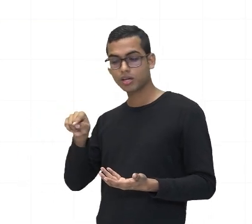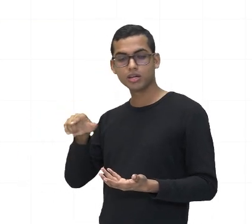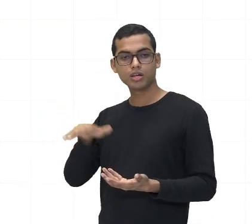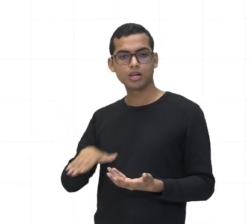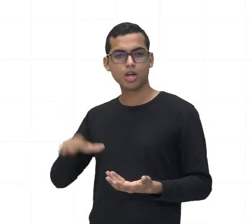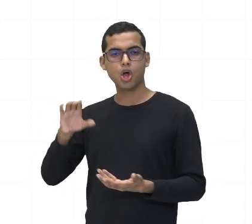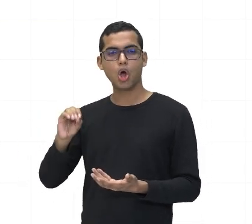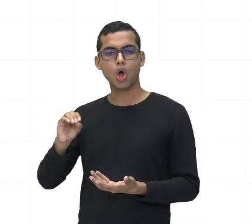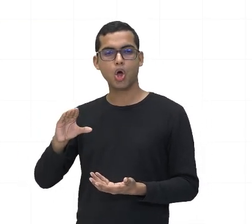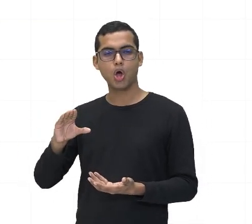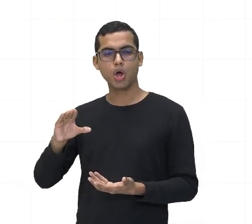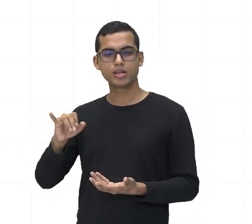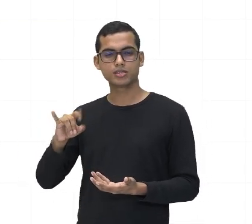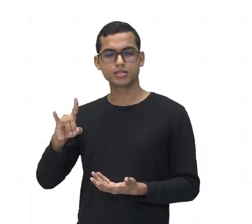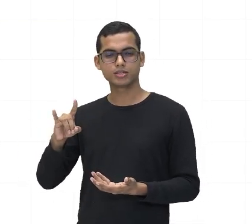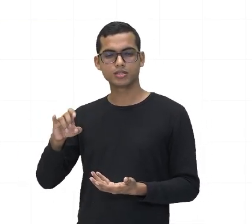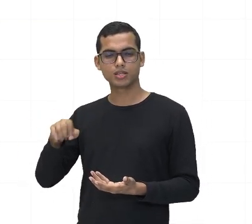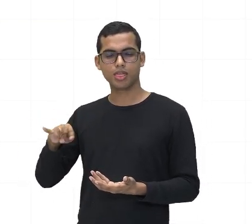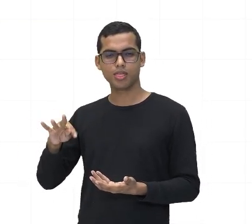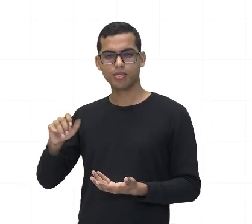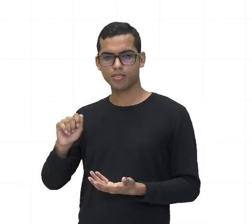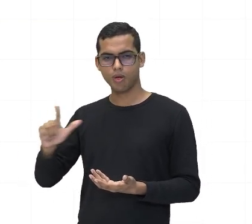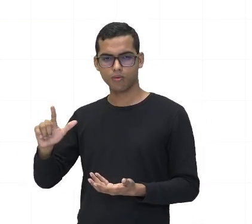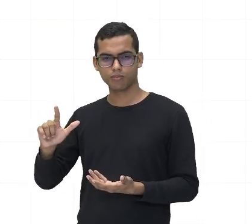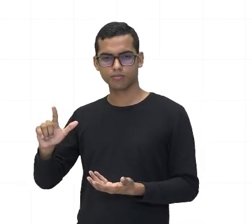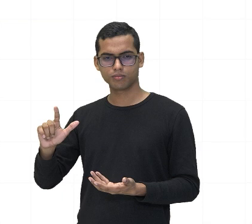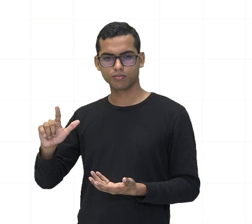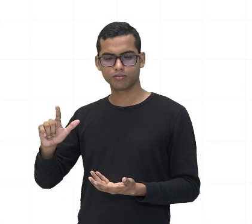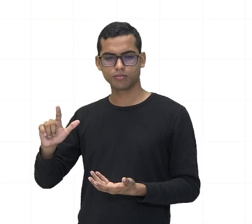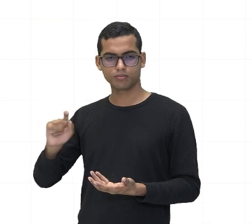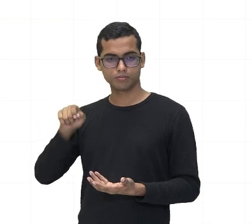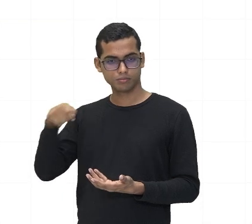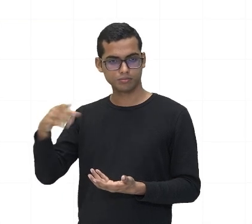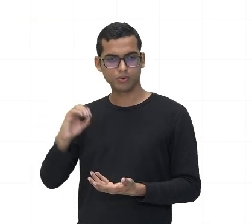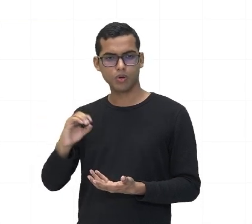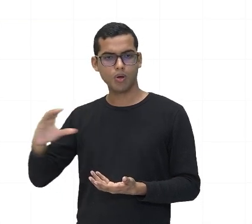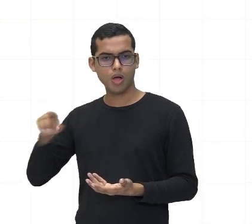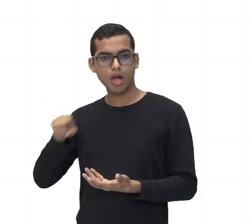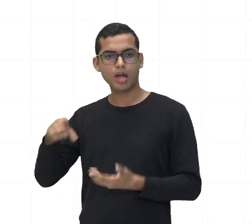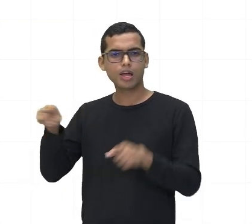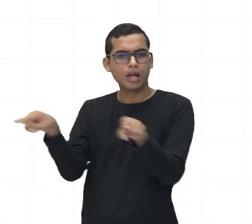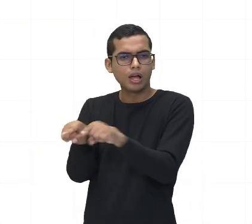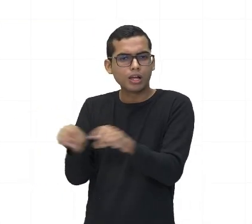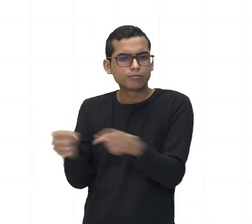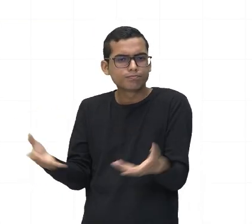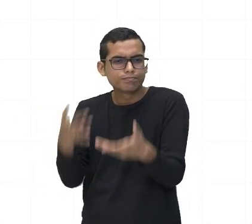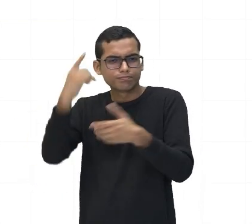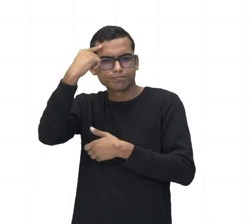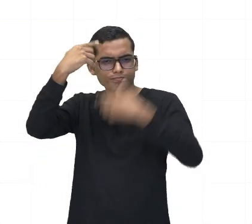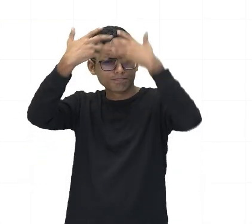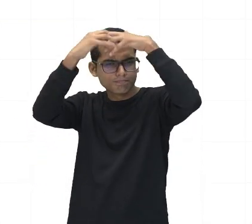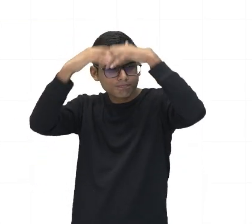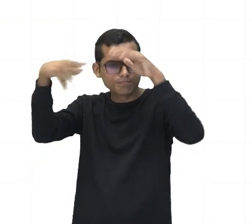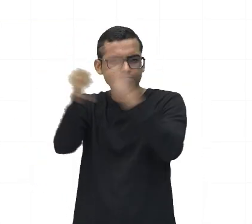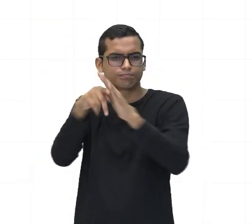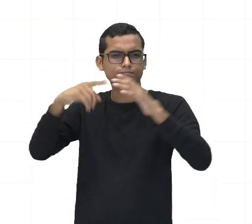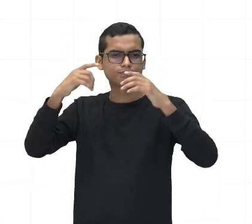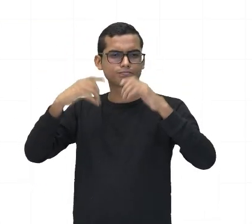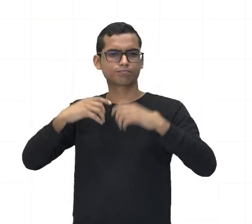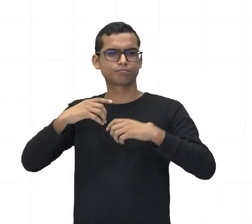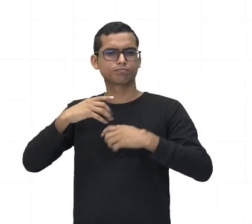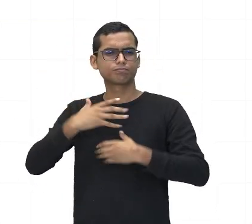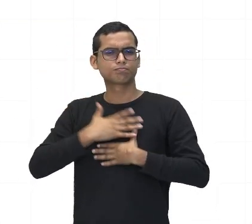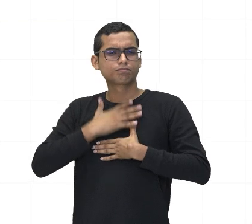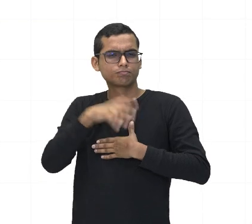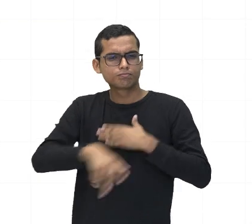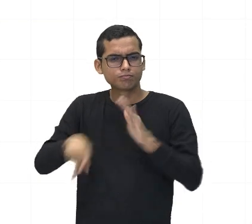científica. O que eu poderia falar aqui? Seria o seguinte, que pelo menos as religiões